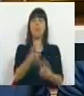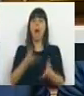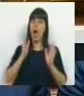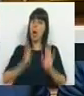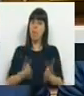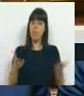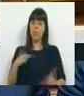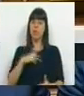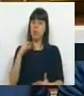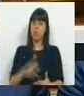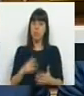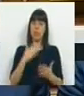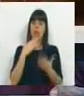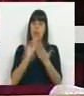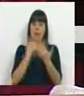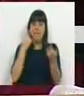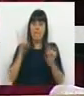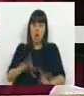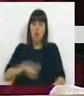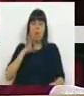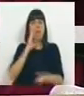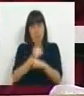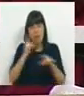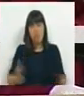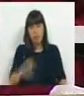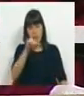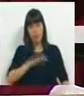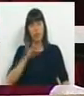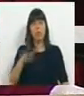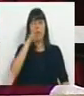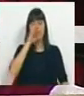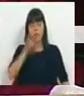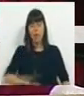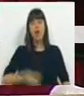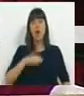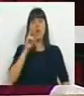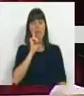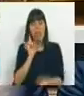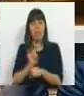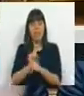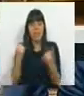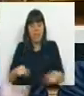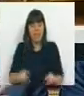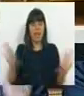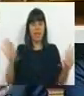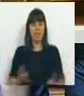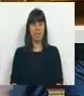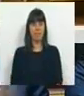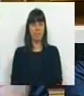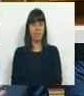que era preciso a Portugal restaurar a confiança. E sabe porquê, Sr. Primeiro-Ministro? Porque a confiança estava restaurada.